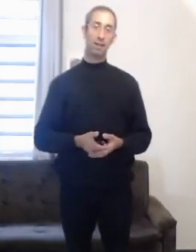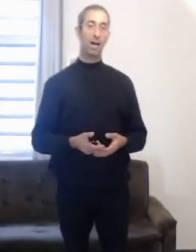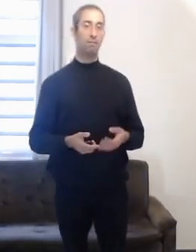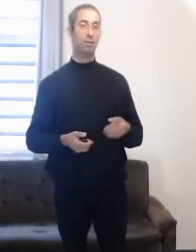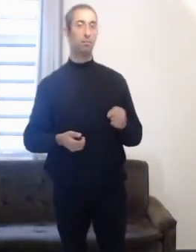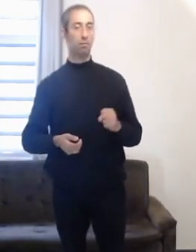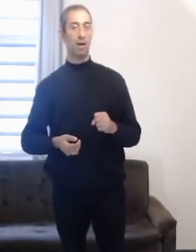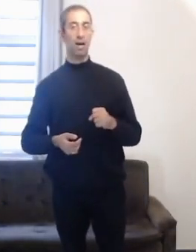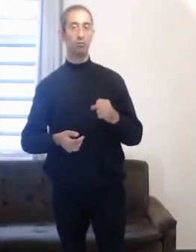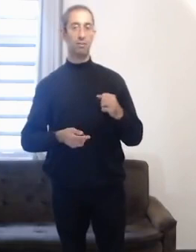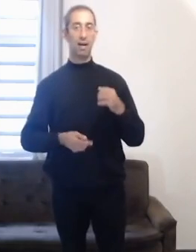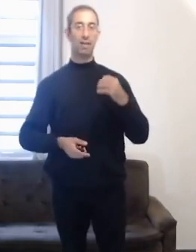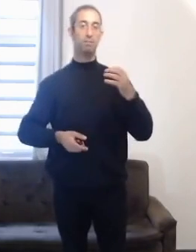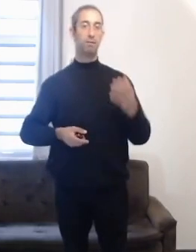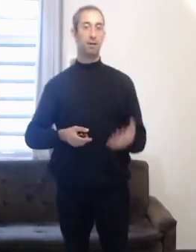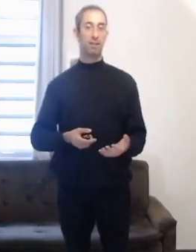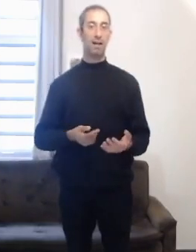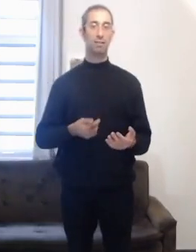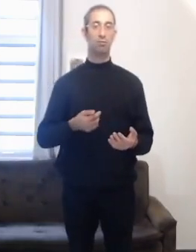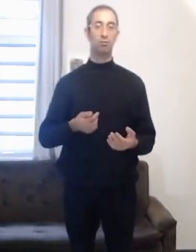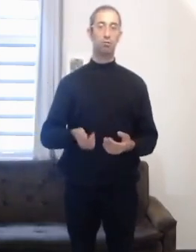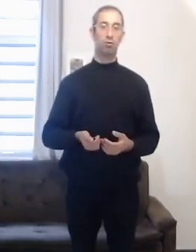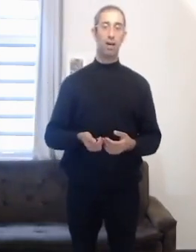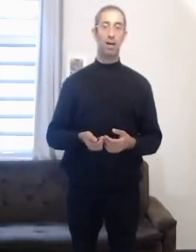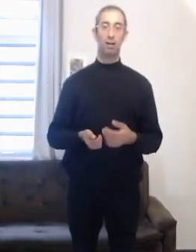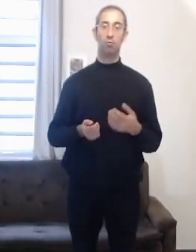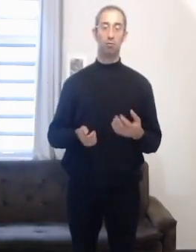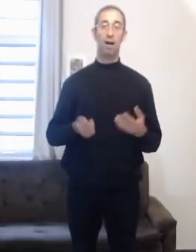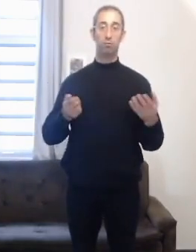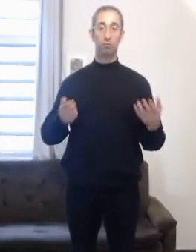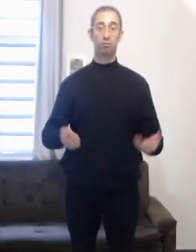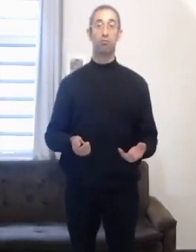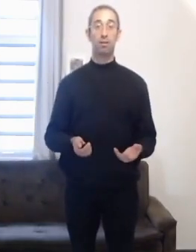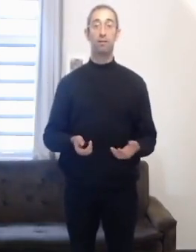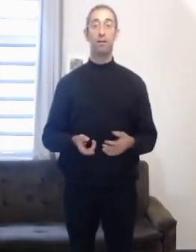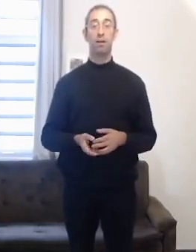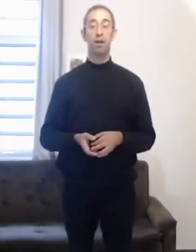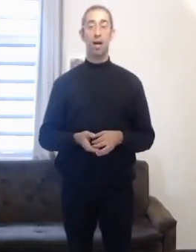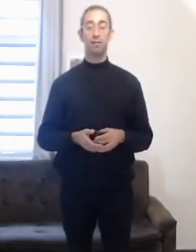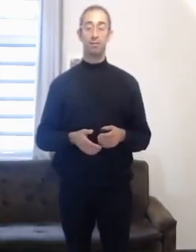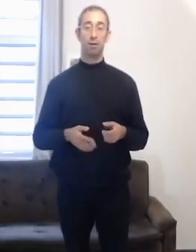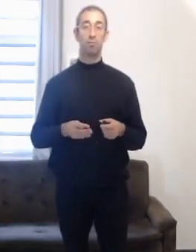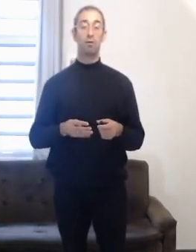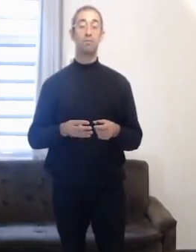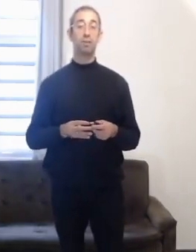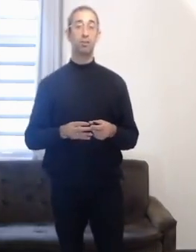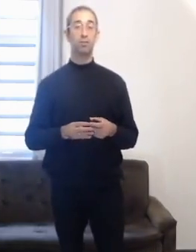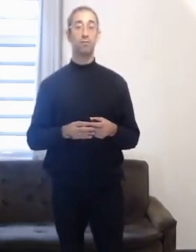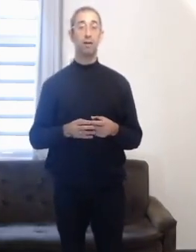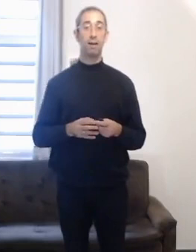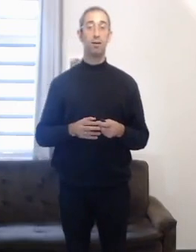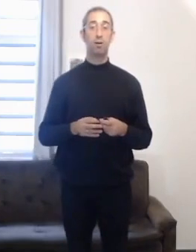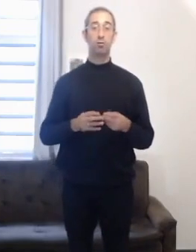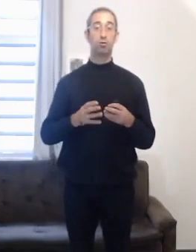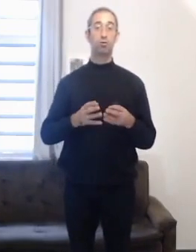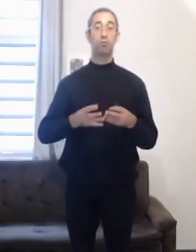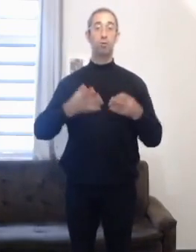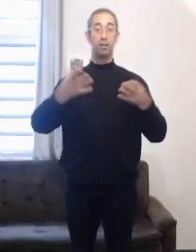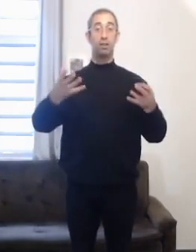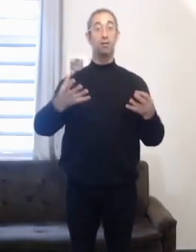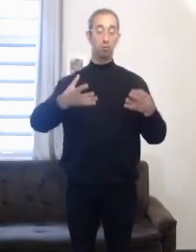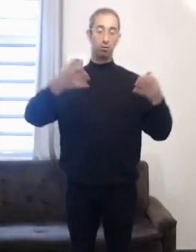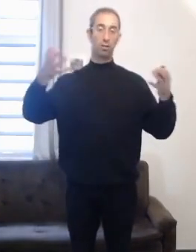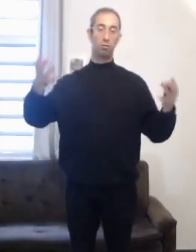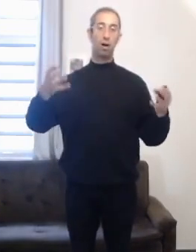Demonstrar, empregar, manipular, usar, experimentar, solucionar, calcular, construir. Aí você fala, o meu objetivo é construir